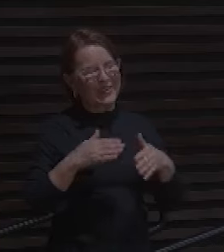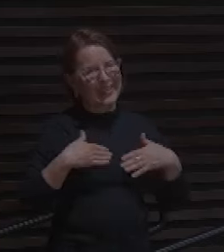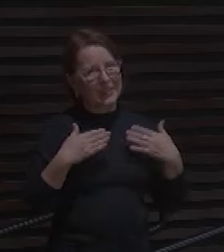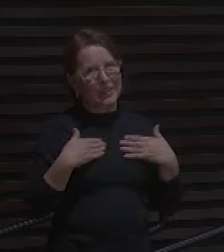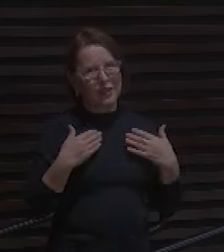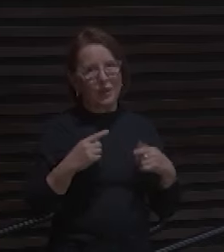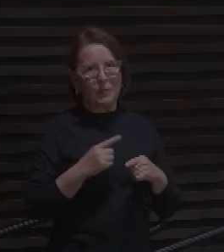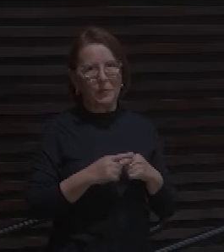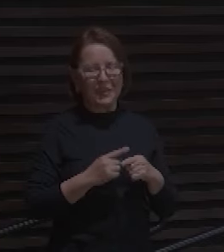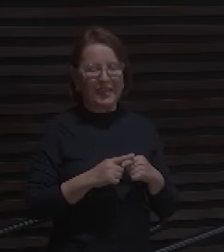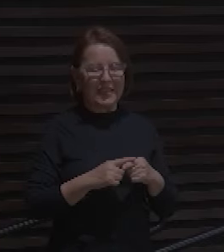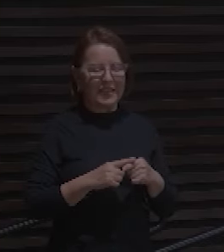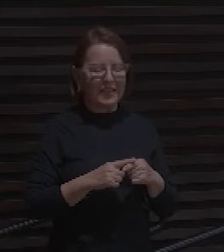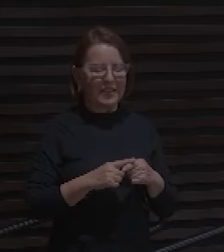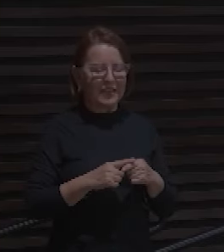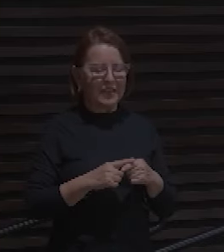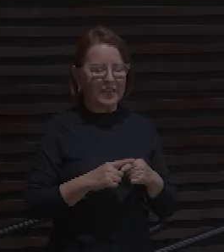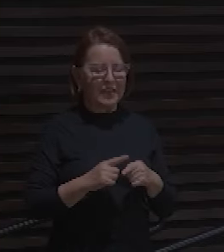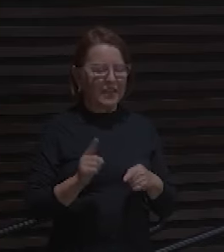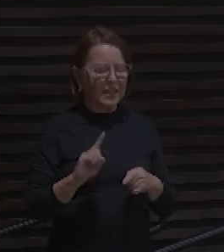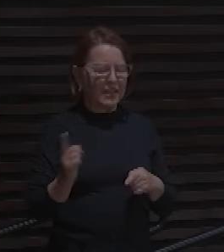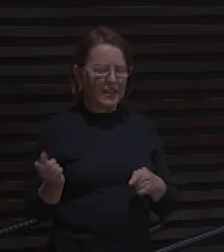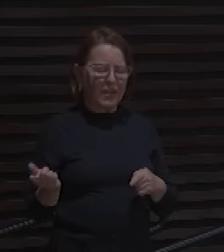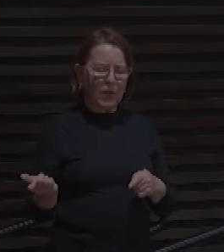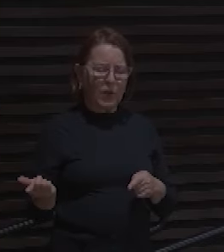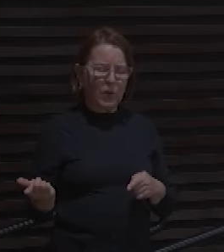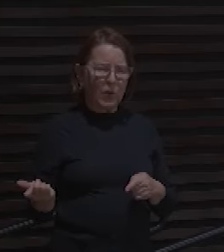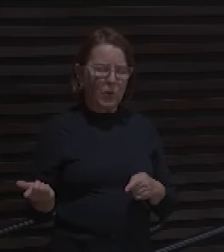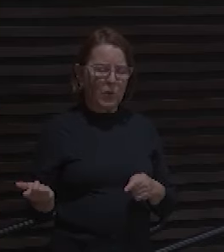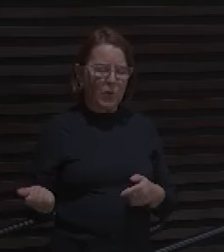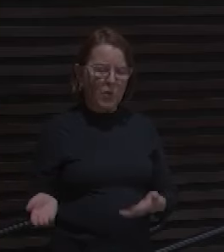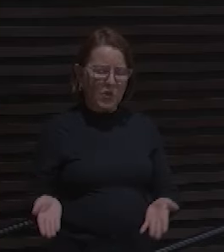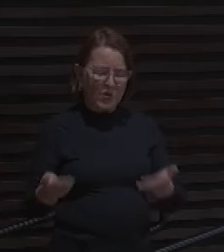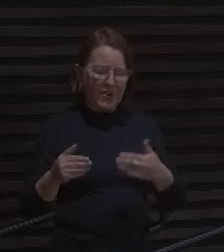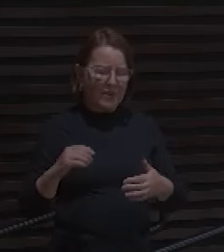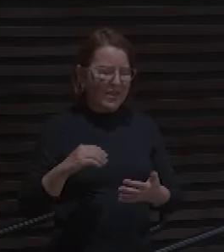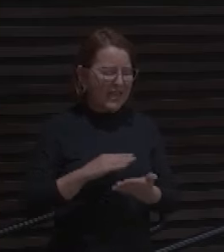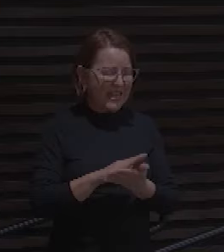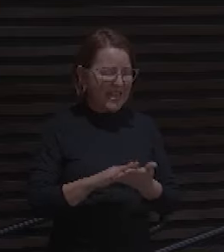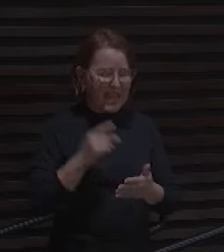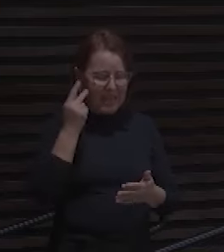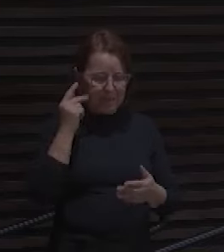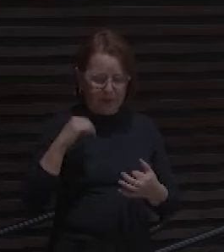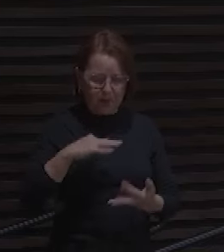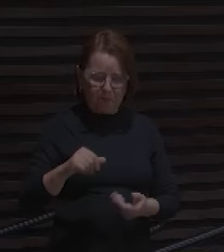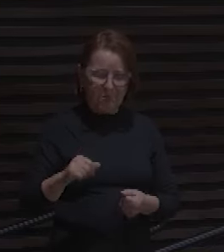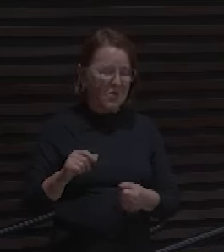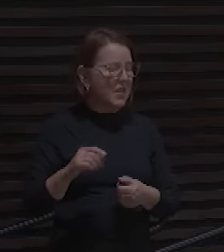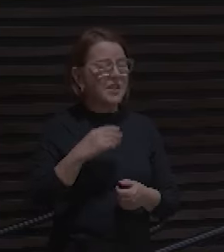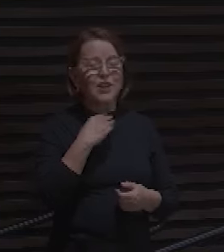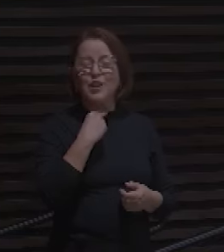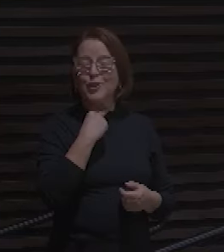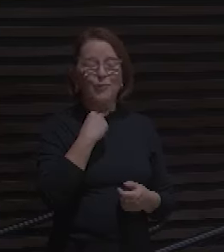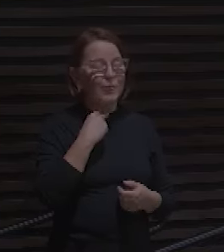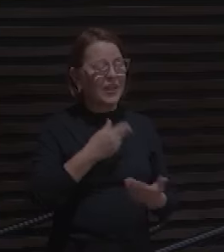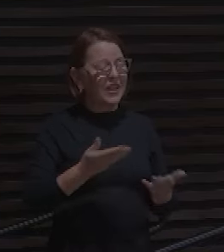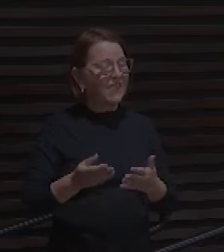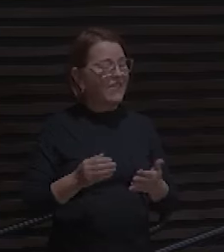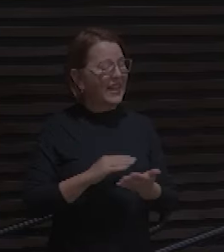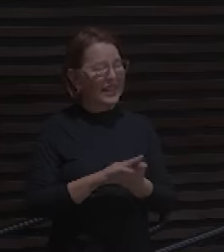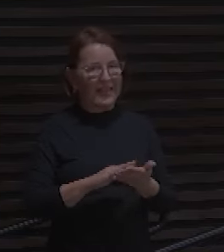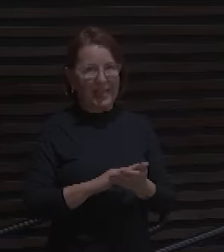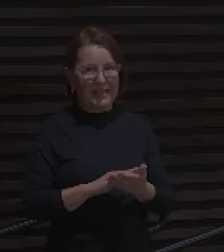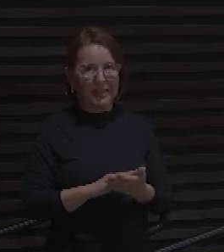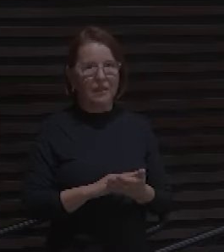Porque nada temos trazido para o mundo, nem coisa alguma podemos levar dele. Tendo sustento com o que nos